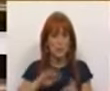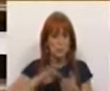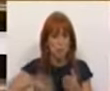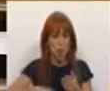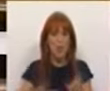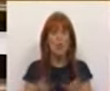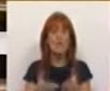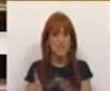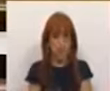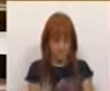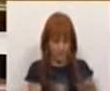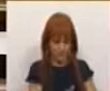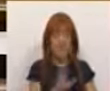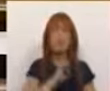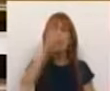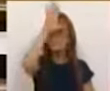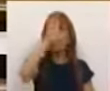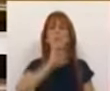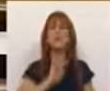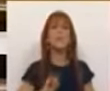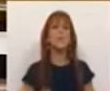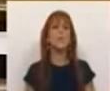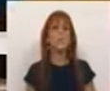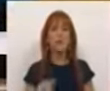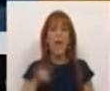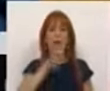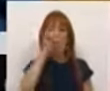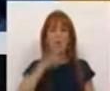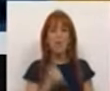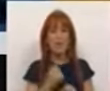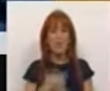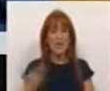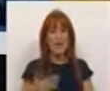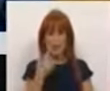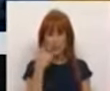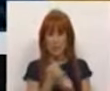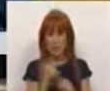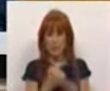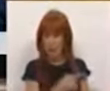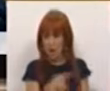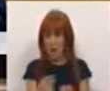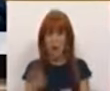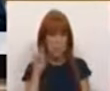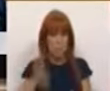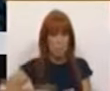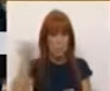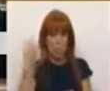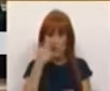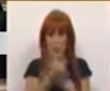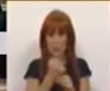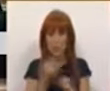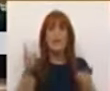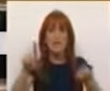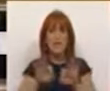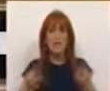convenções coletivas. Sr. Primeiro-Ministro, as questões do emprego e os direitos laborais são essenciais para os trabalhadores,